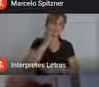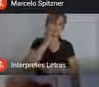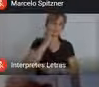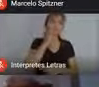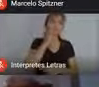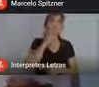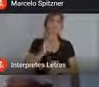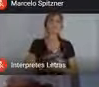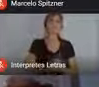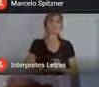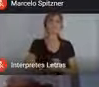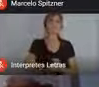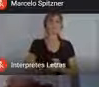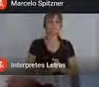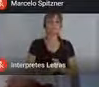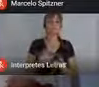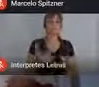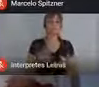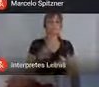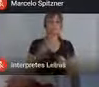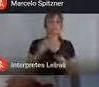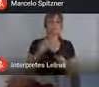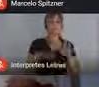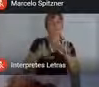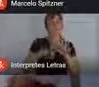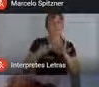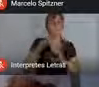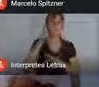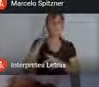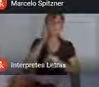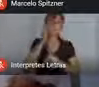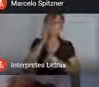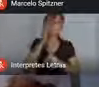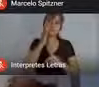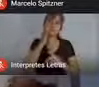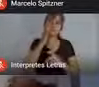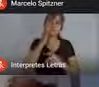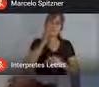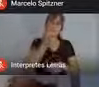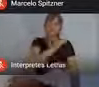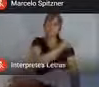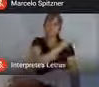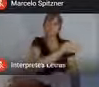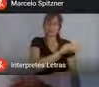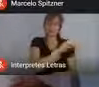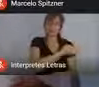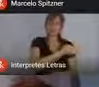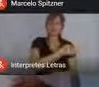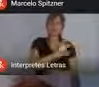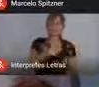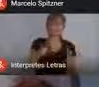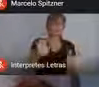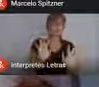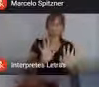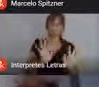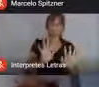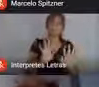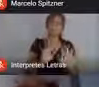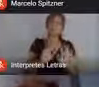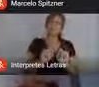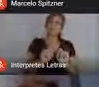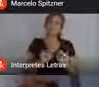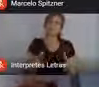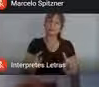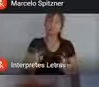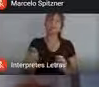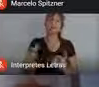um discurso, como todo discurso preconceituoso, ele não tem fundamento lógico. E, na realidade,